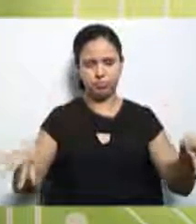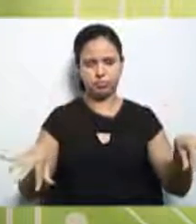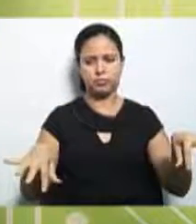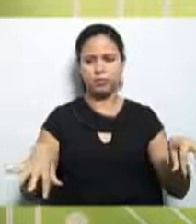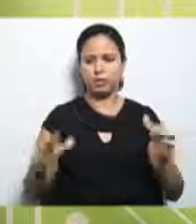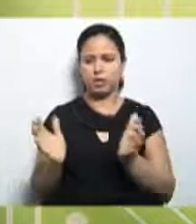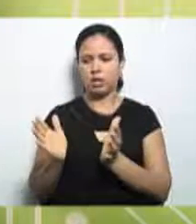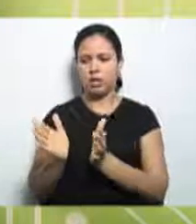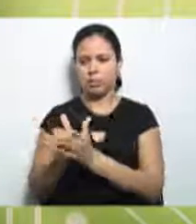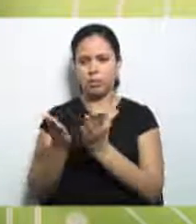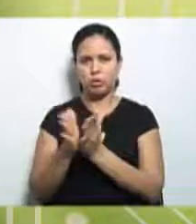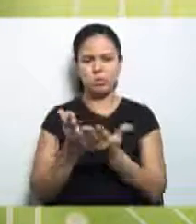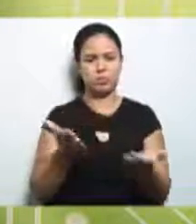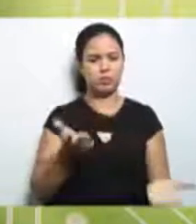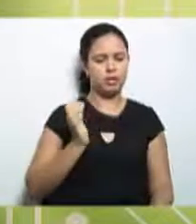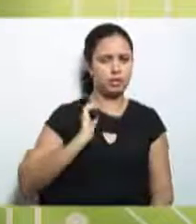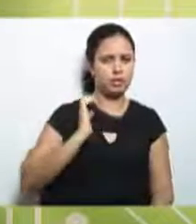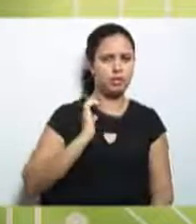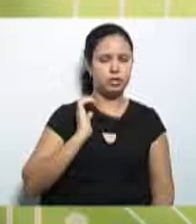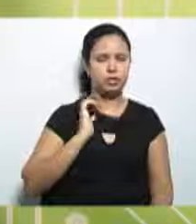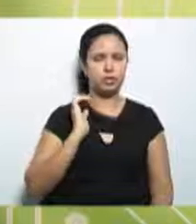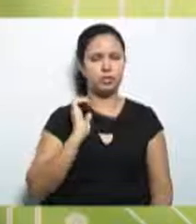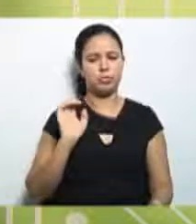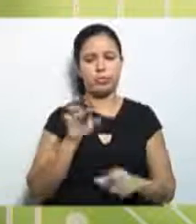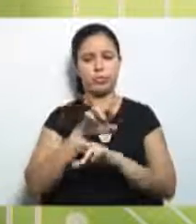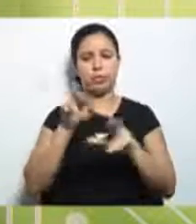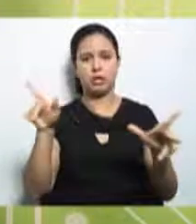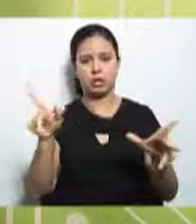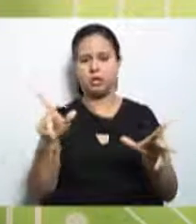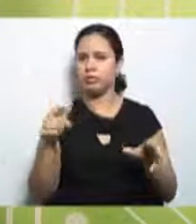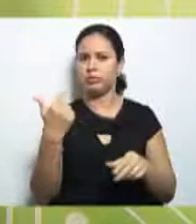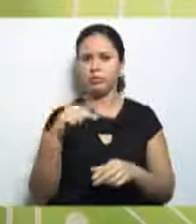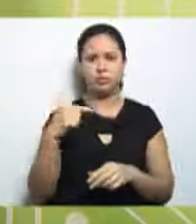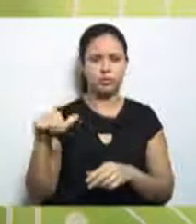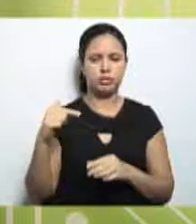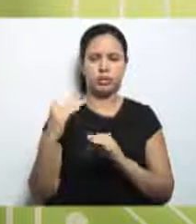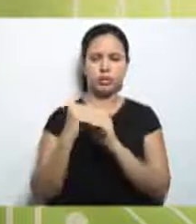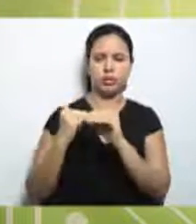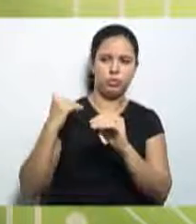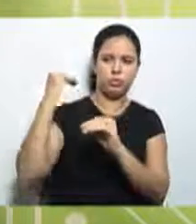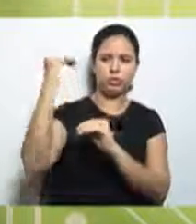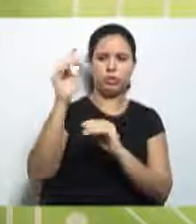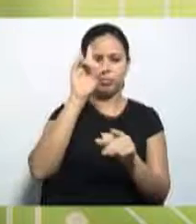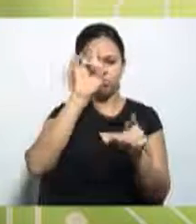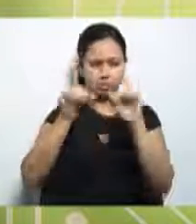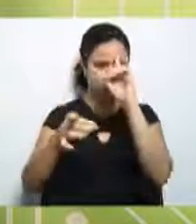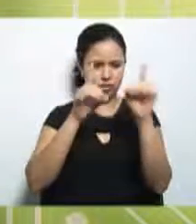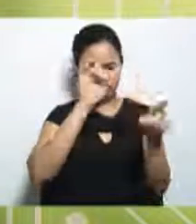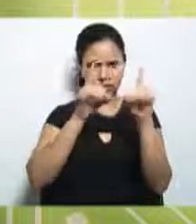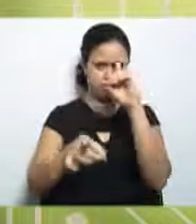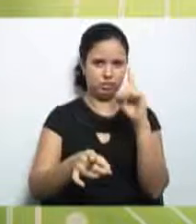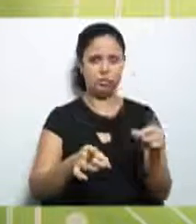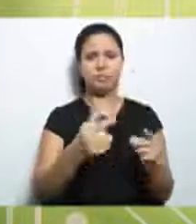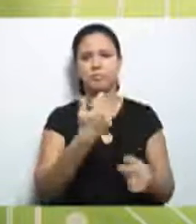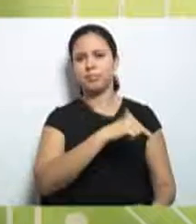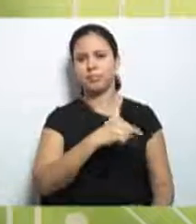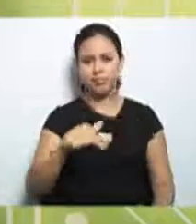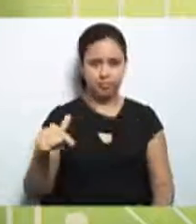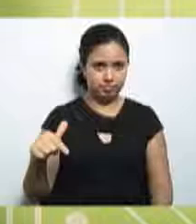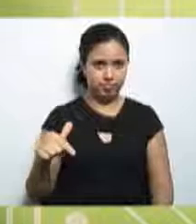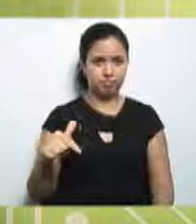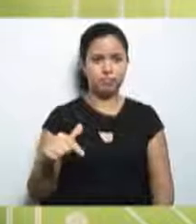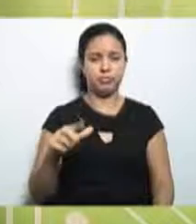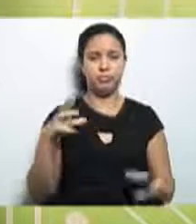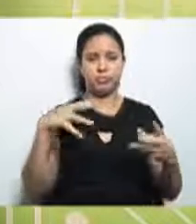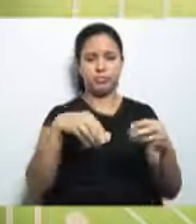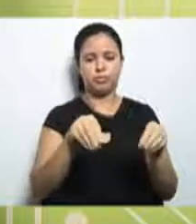classe, né? Não existia aquele que era mais diferentão, que era o superior, que mandava nas outras pessoas.